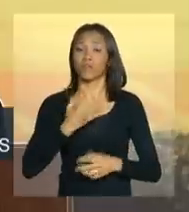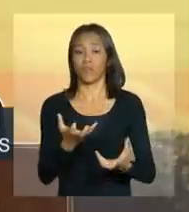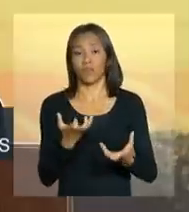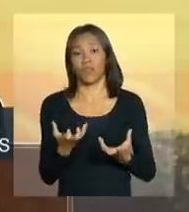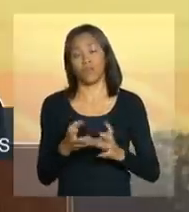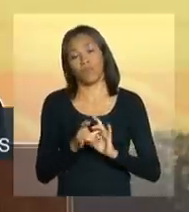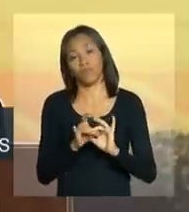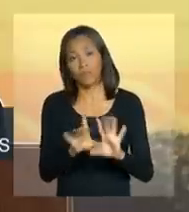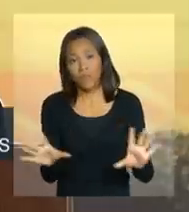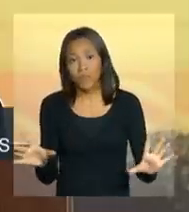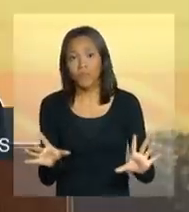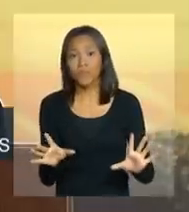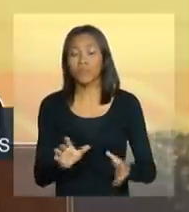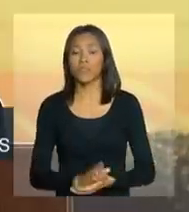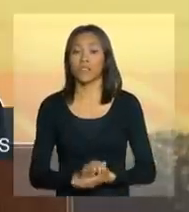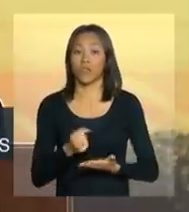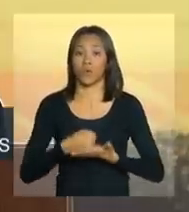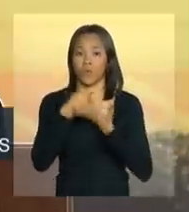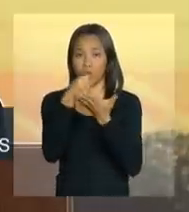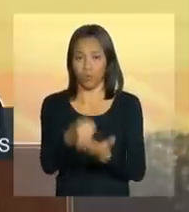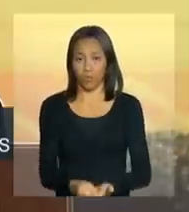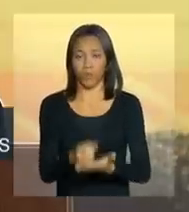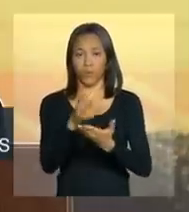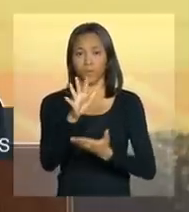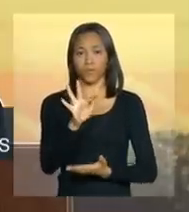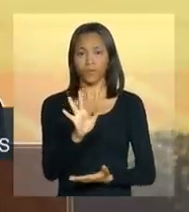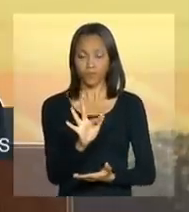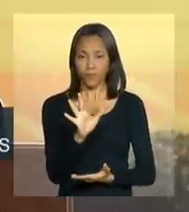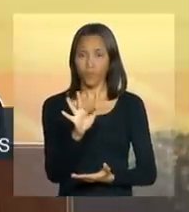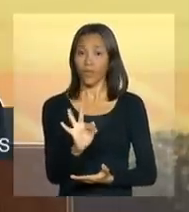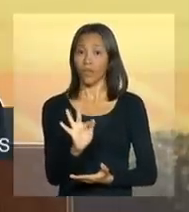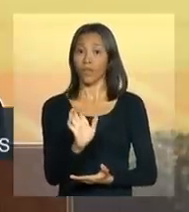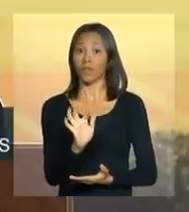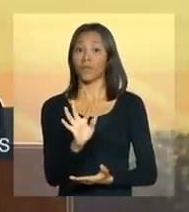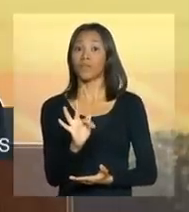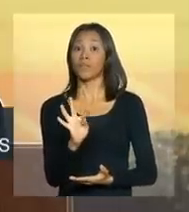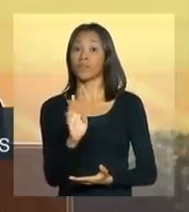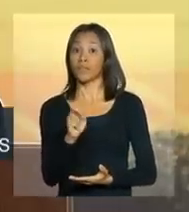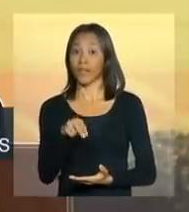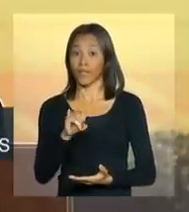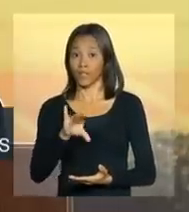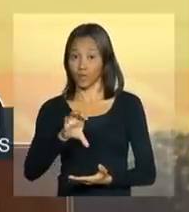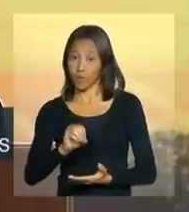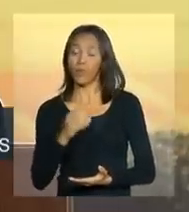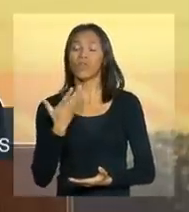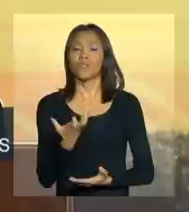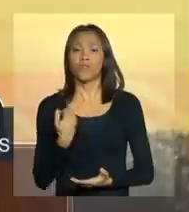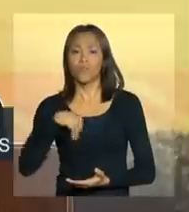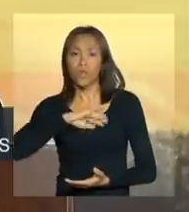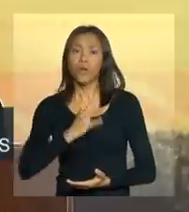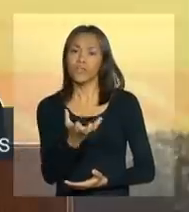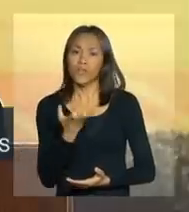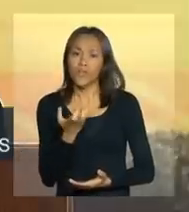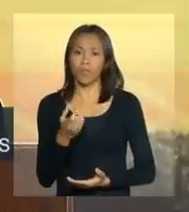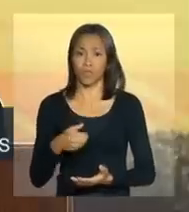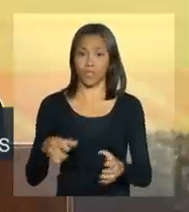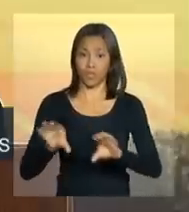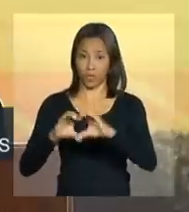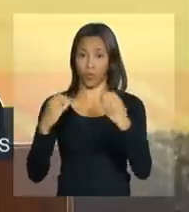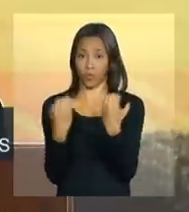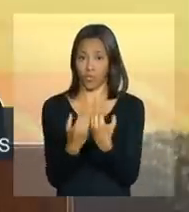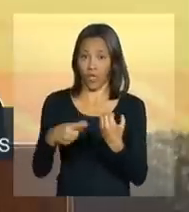facilitar assistência técnica Nós queremos fazer com que as populações dessas